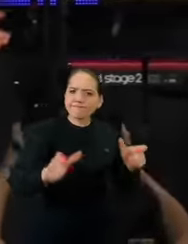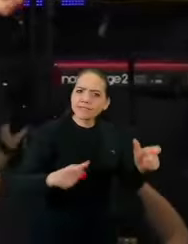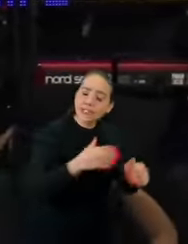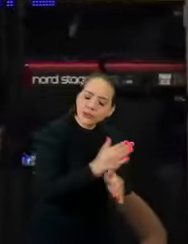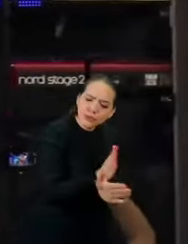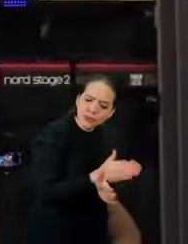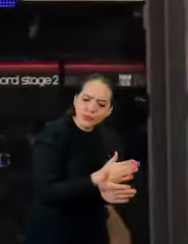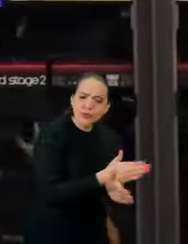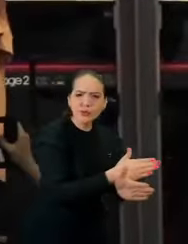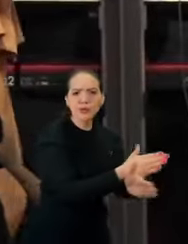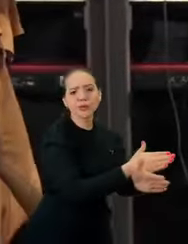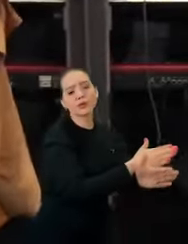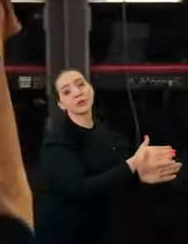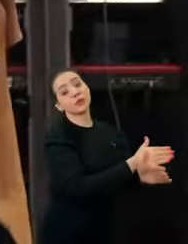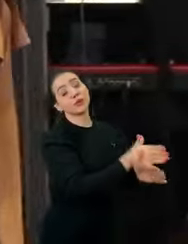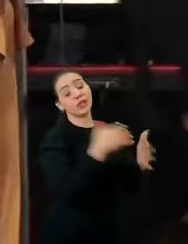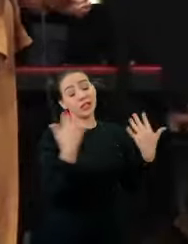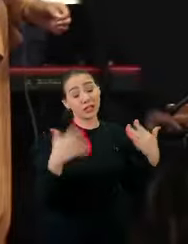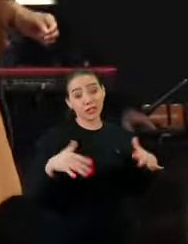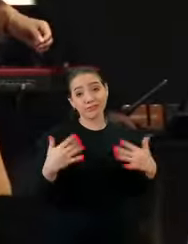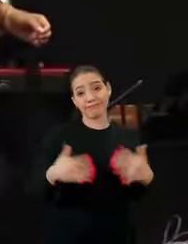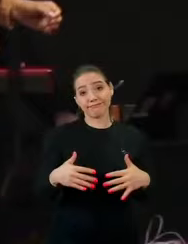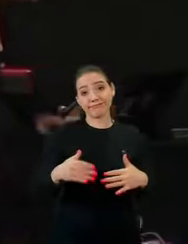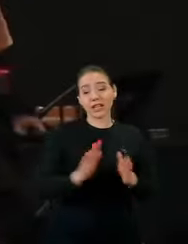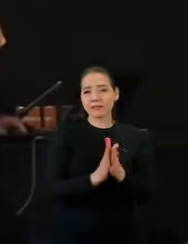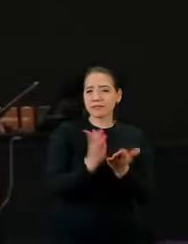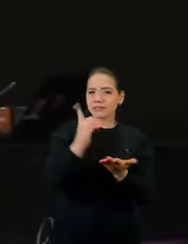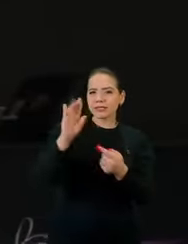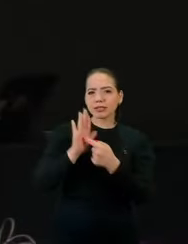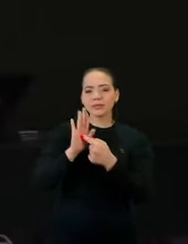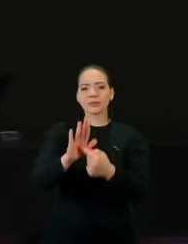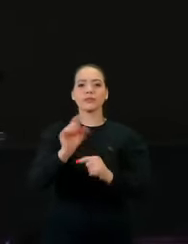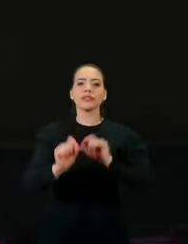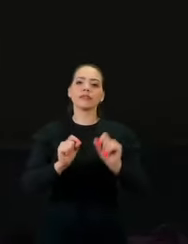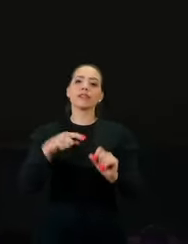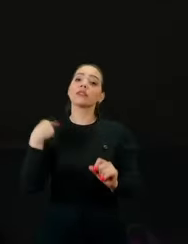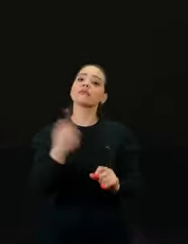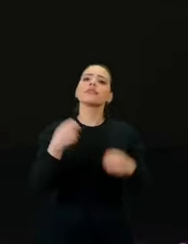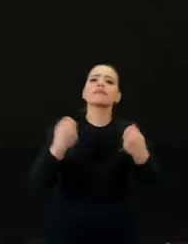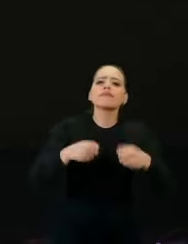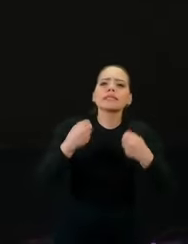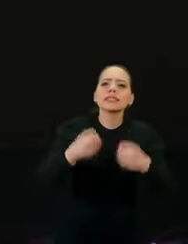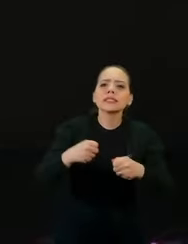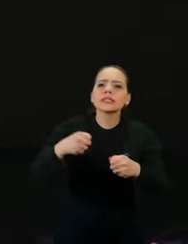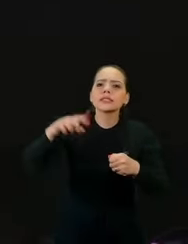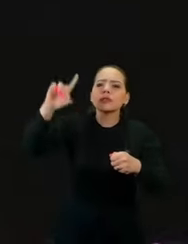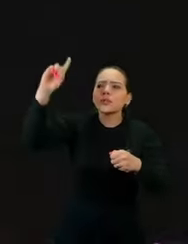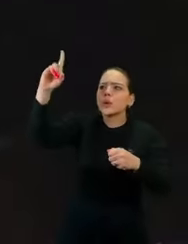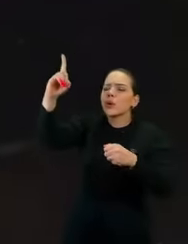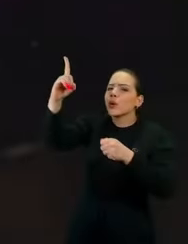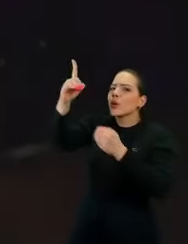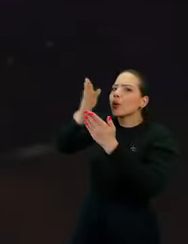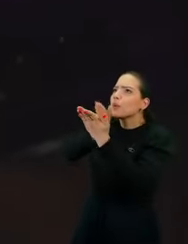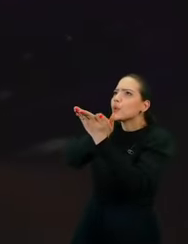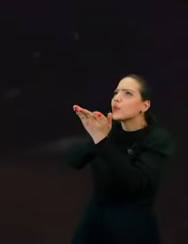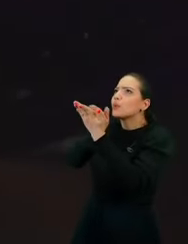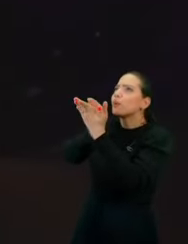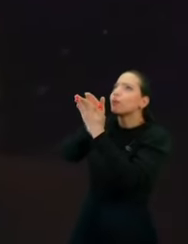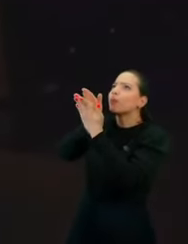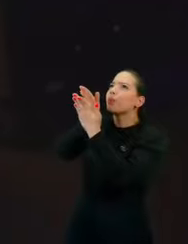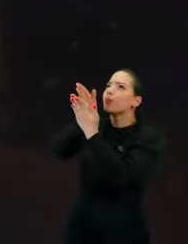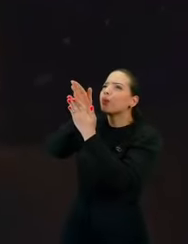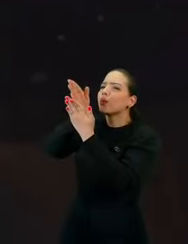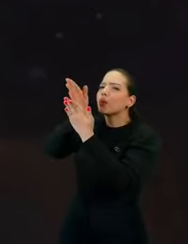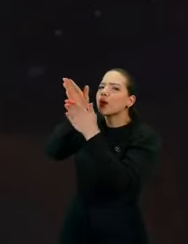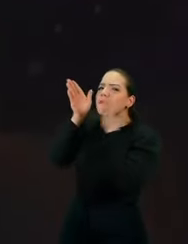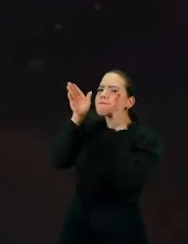sobre estarmos alinhados ao prumo de Deus. O prumo de Deus não é o compasso, que o compasso ele pega a base na terra